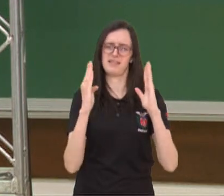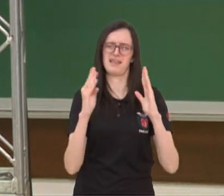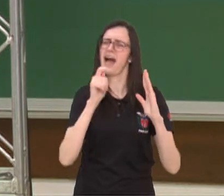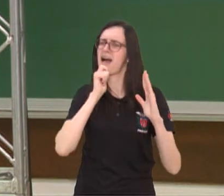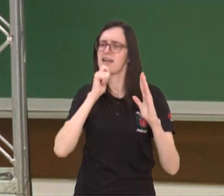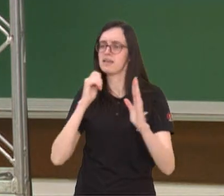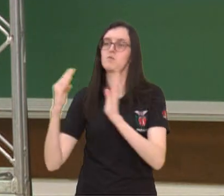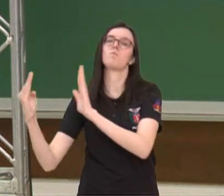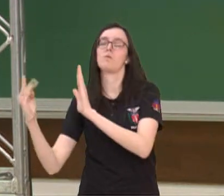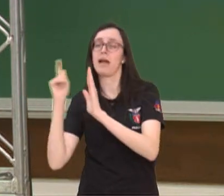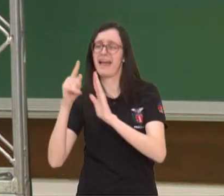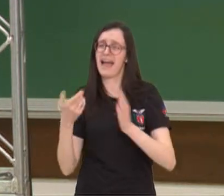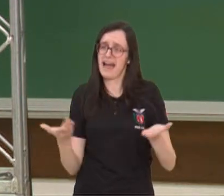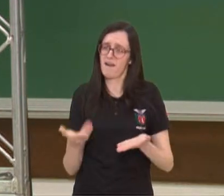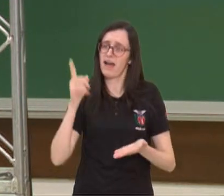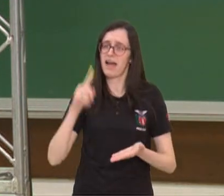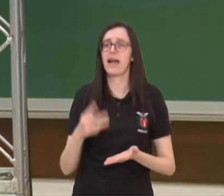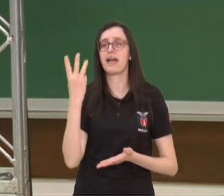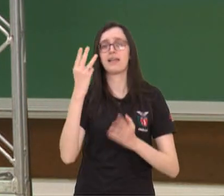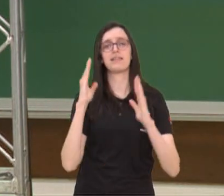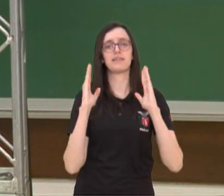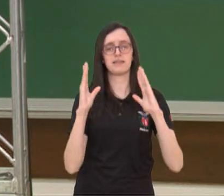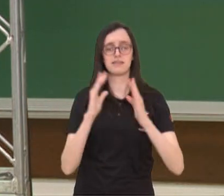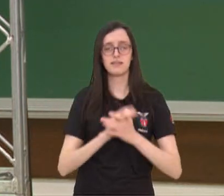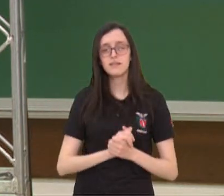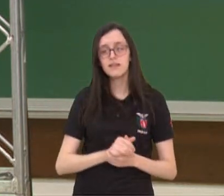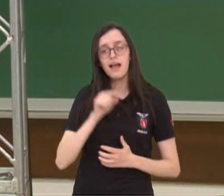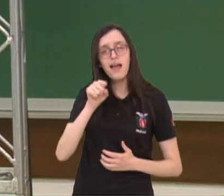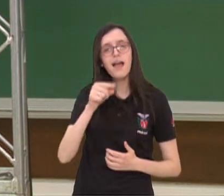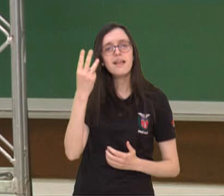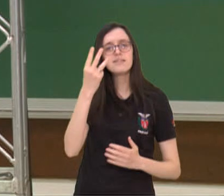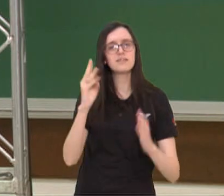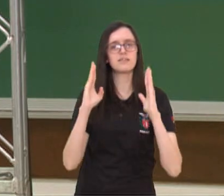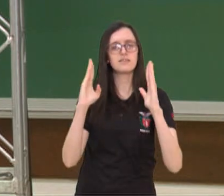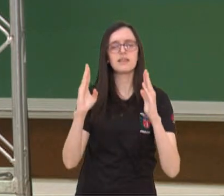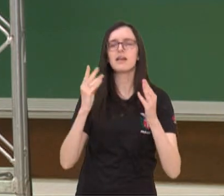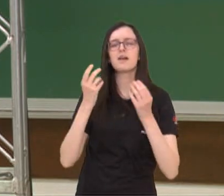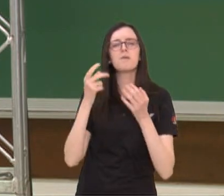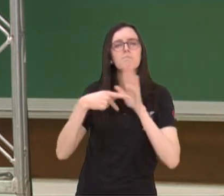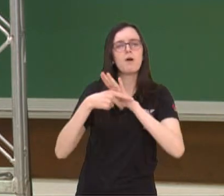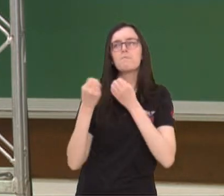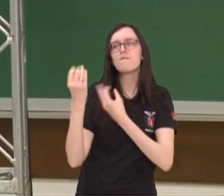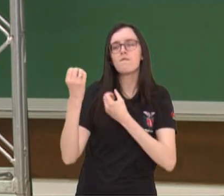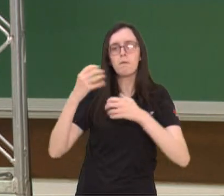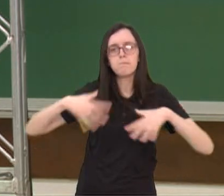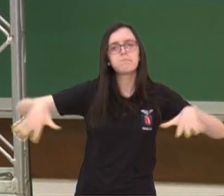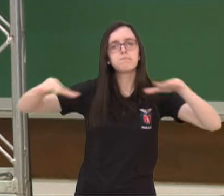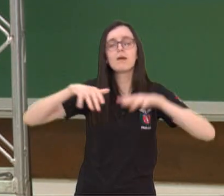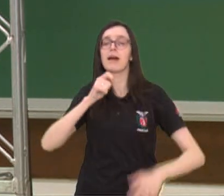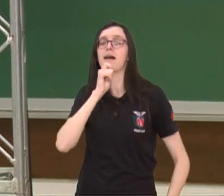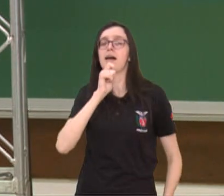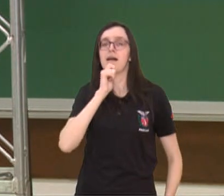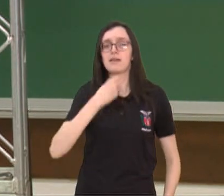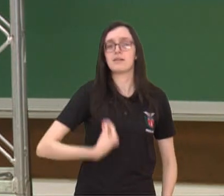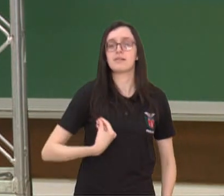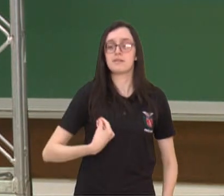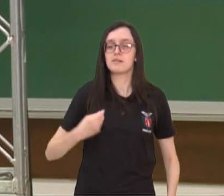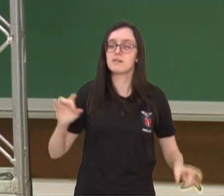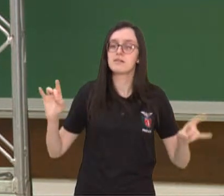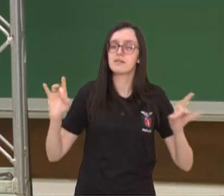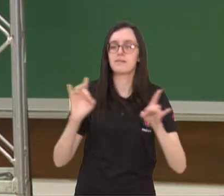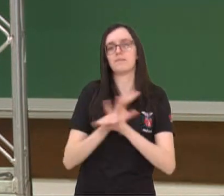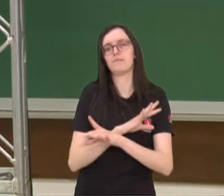fase do capitalismo, né? E que essa fase do capitalismo informacional, ela ainda está se